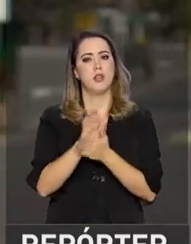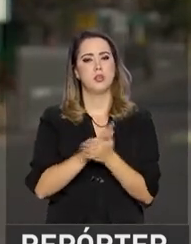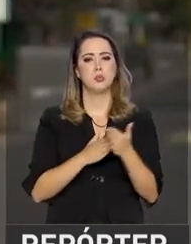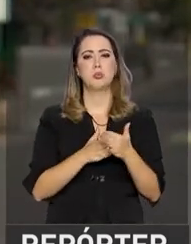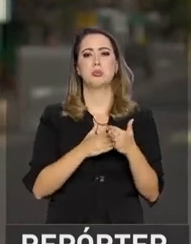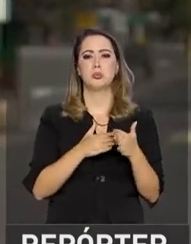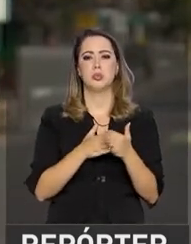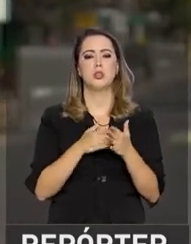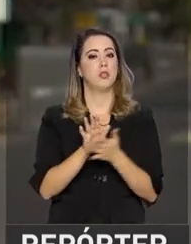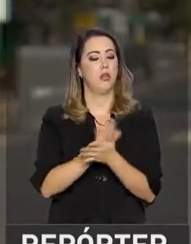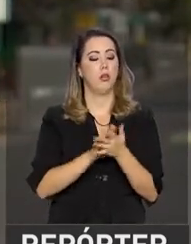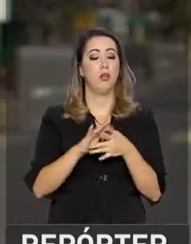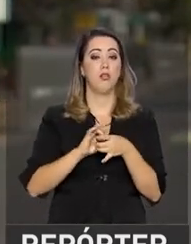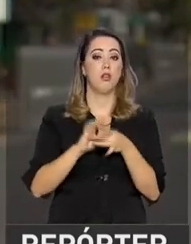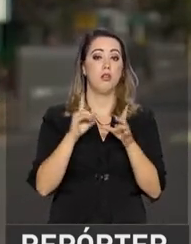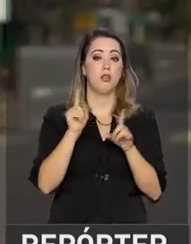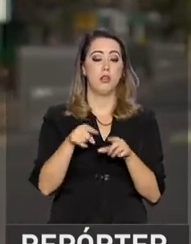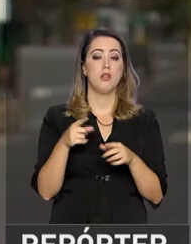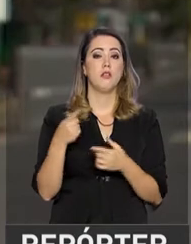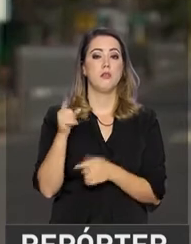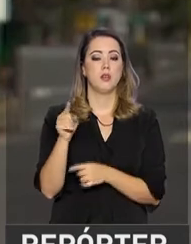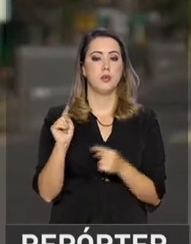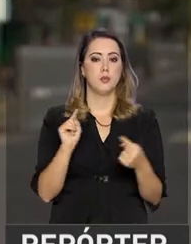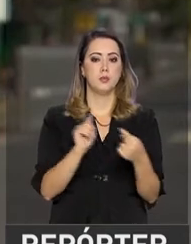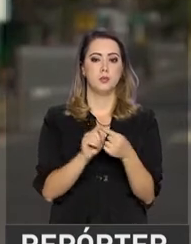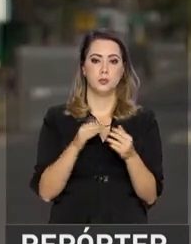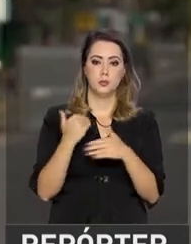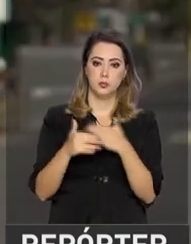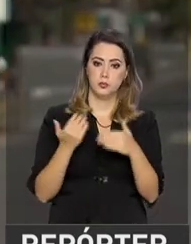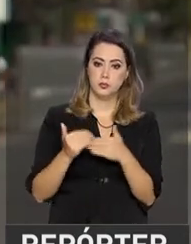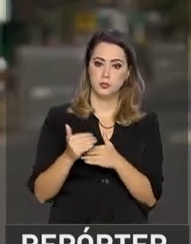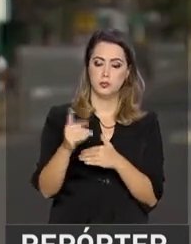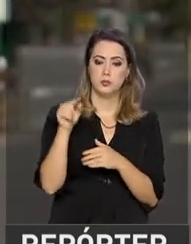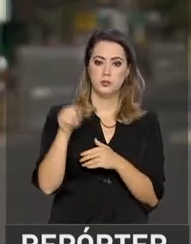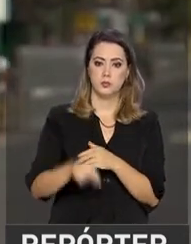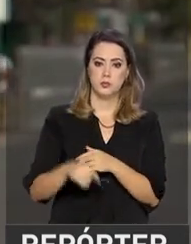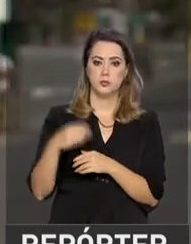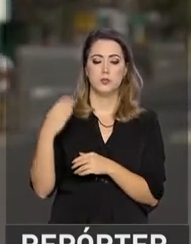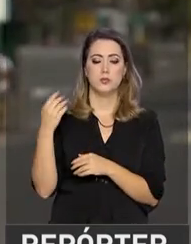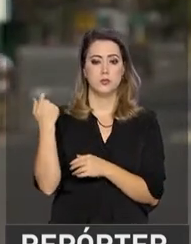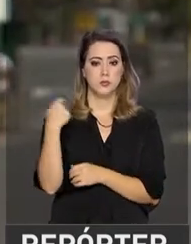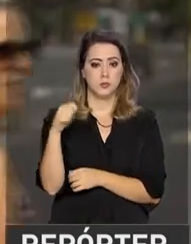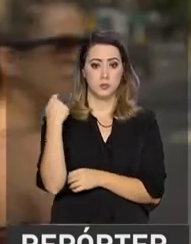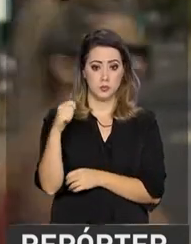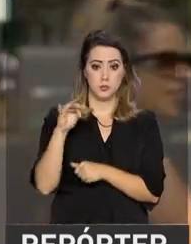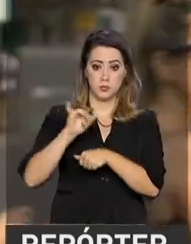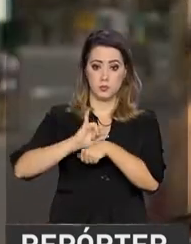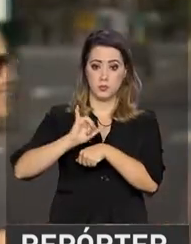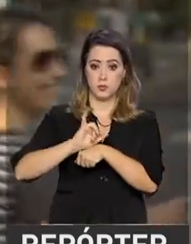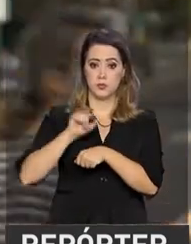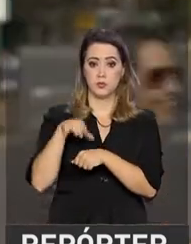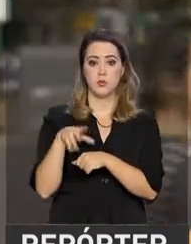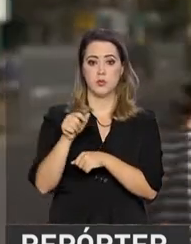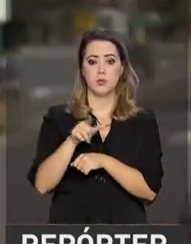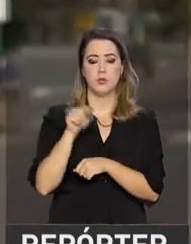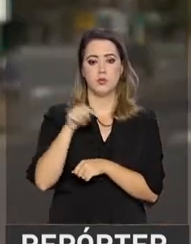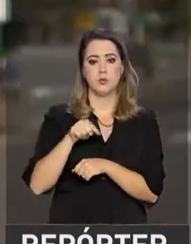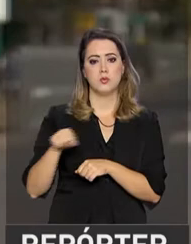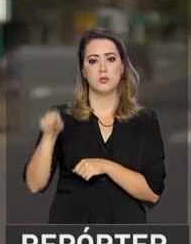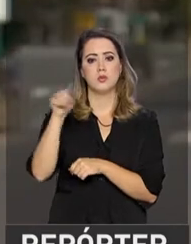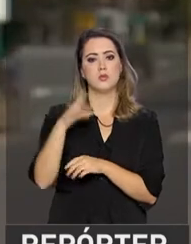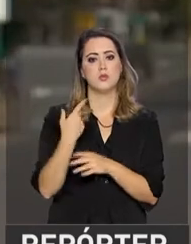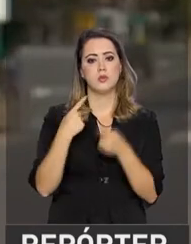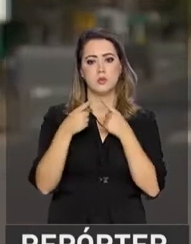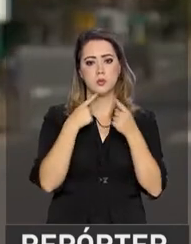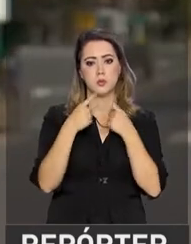esta vem sendo a bandeira da organização desde a origem e aqui em buenos aires mais uma vez todos esses temas vão ser